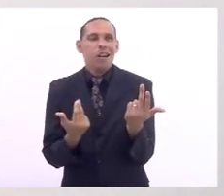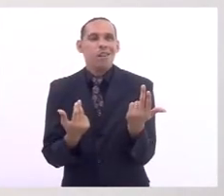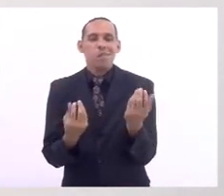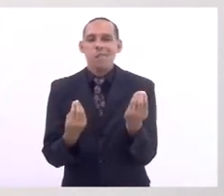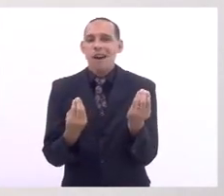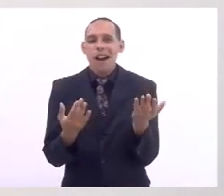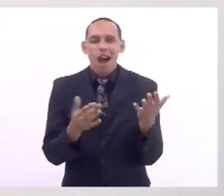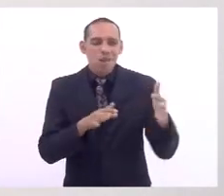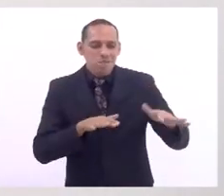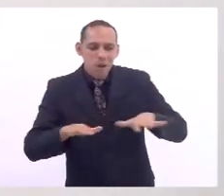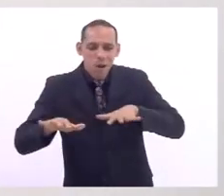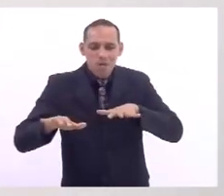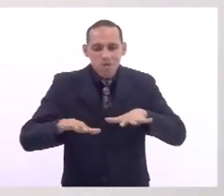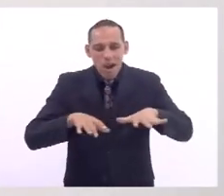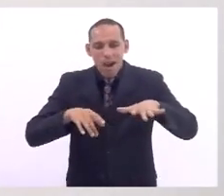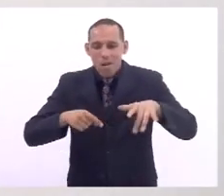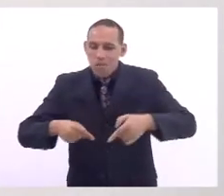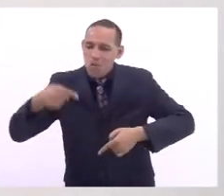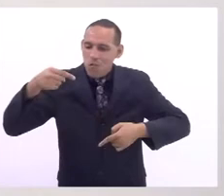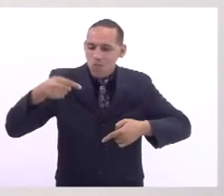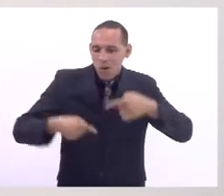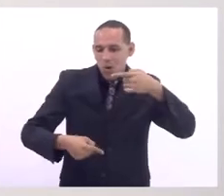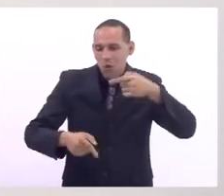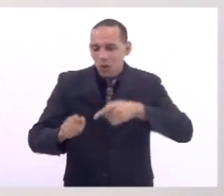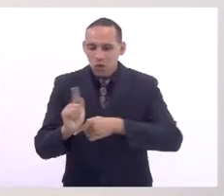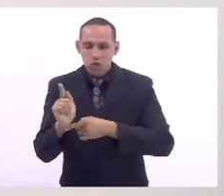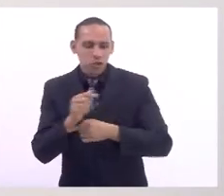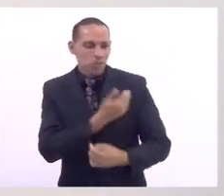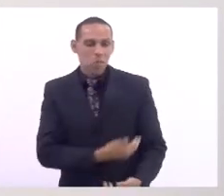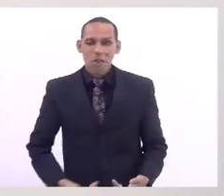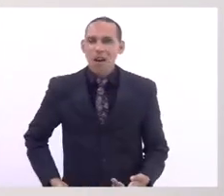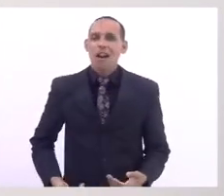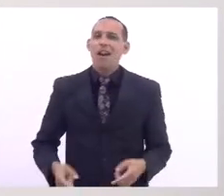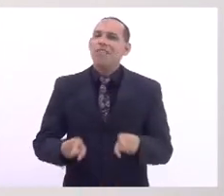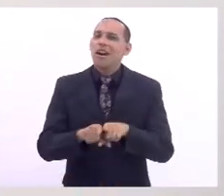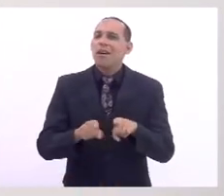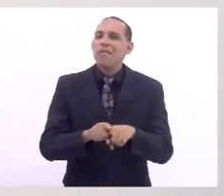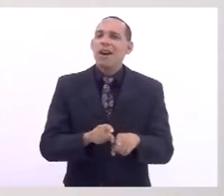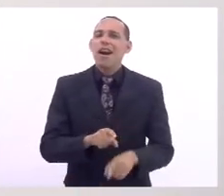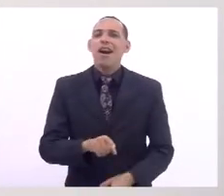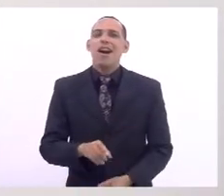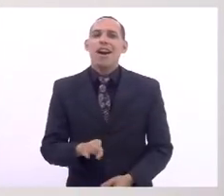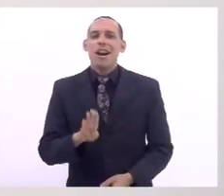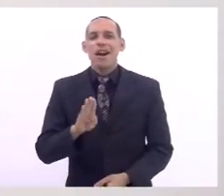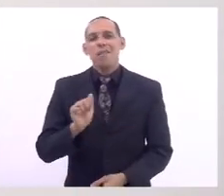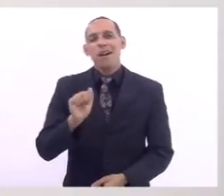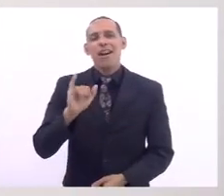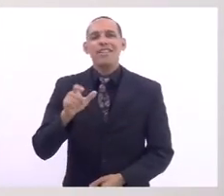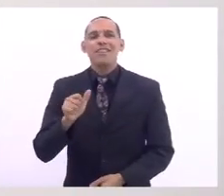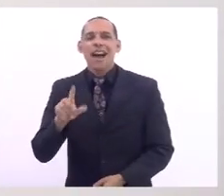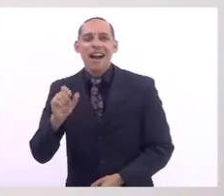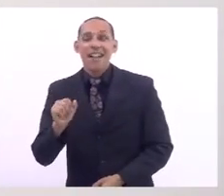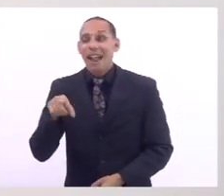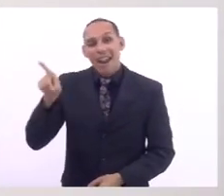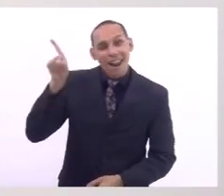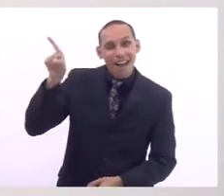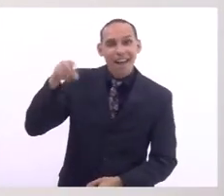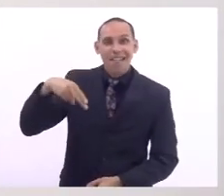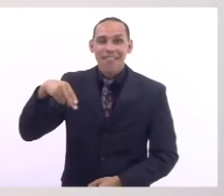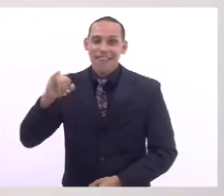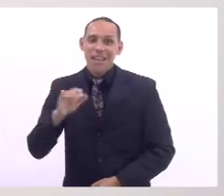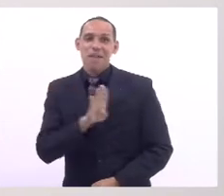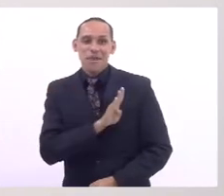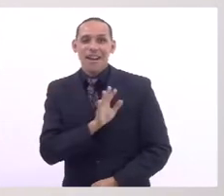pensar a política Gestão Pública EA Baixada Vicente Vicente foi meu chefe em Nova Iguaçu